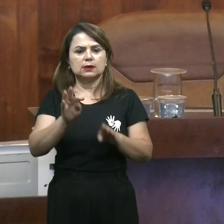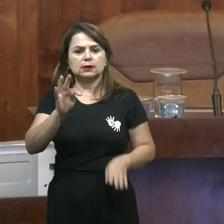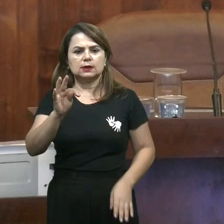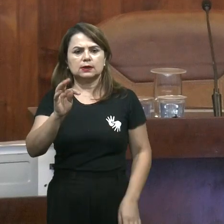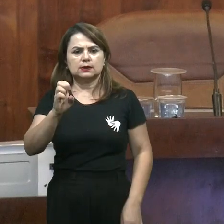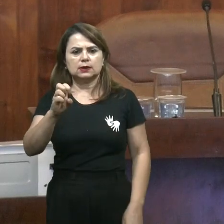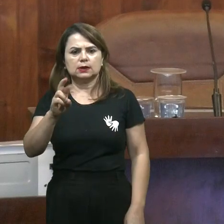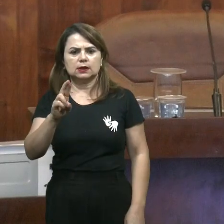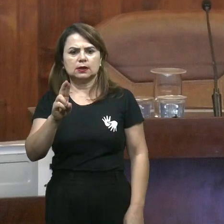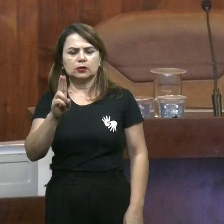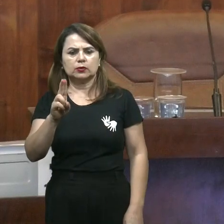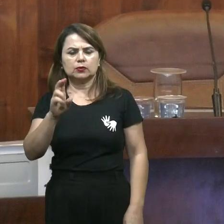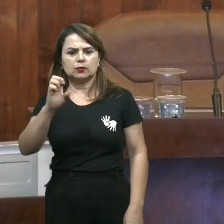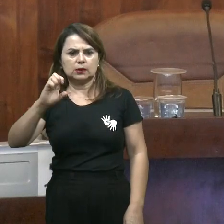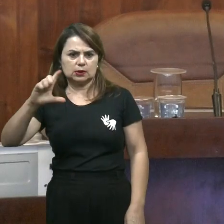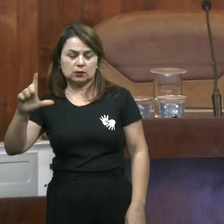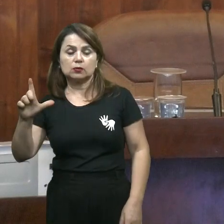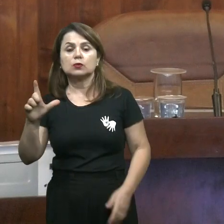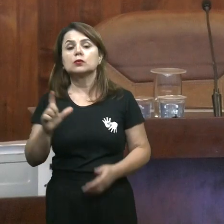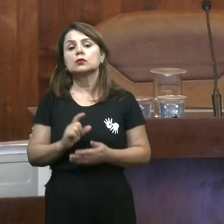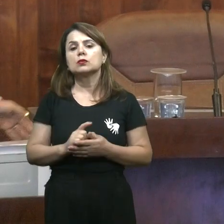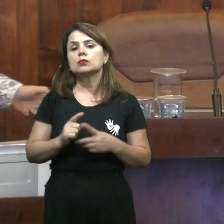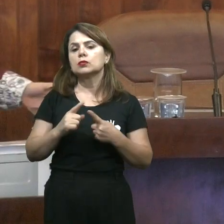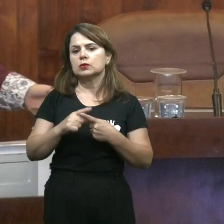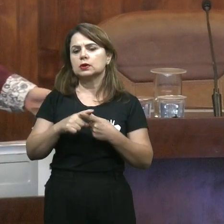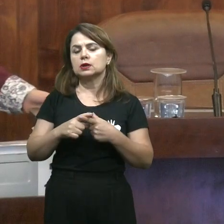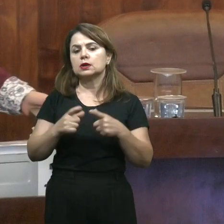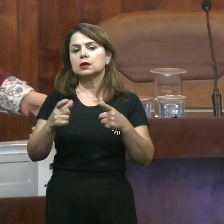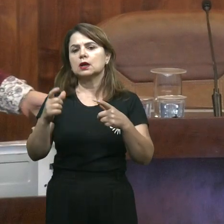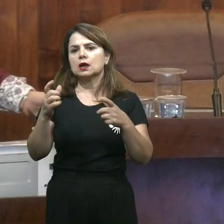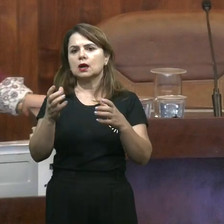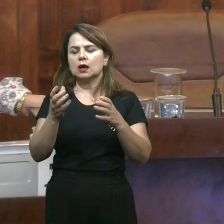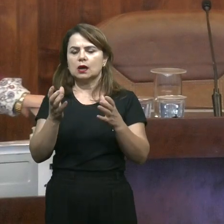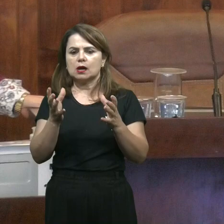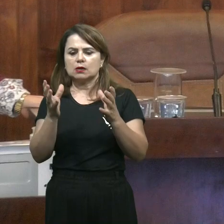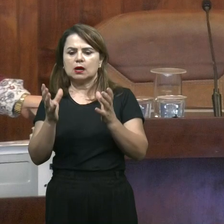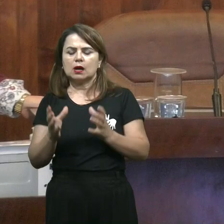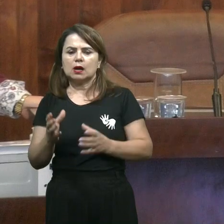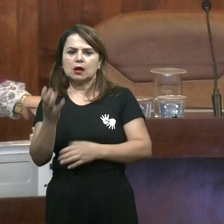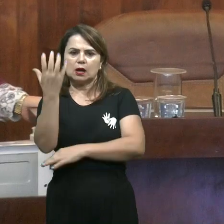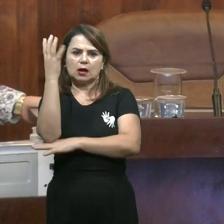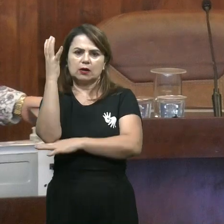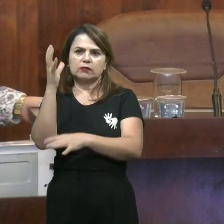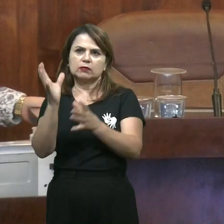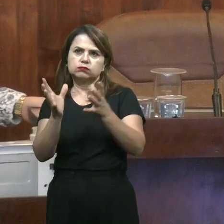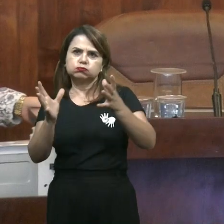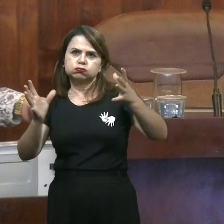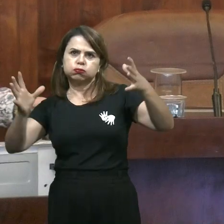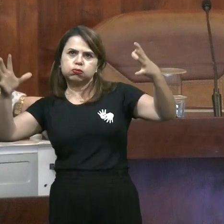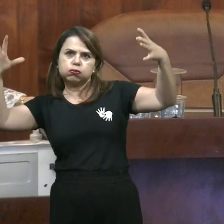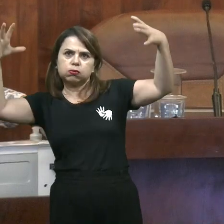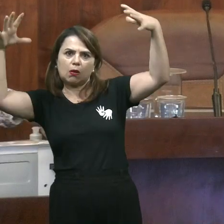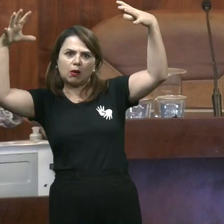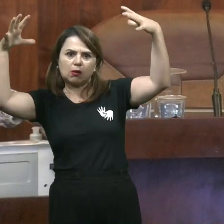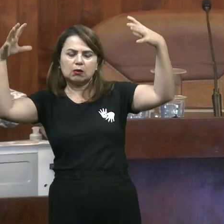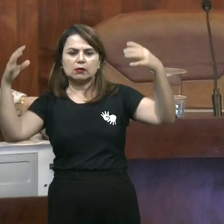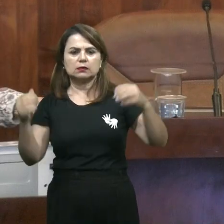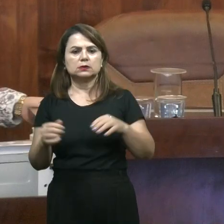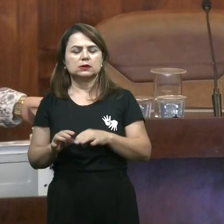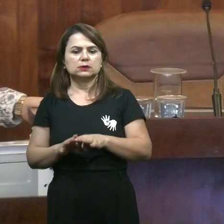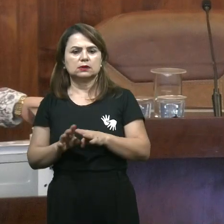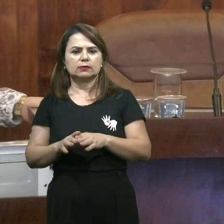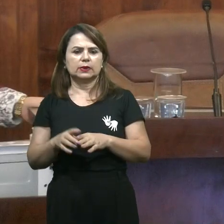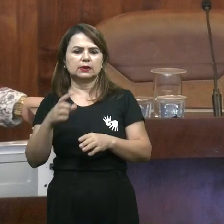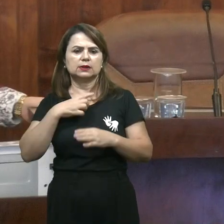uma vez que a mesma se apresenta com a copa extremamente alta, avançando sobre os